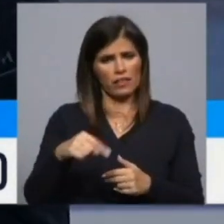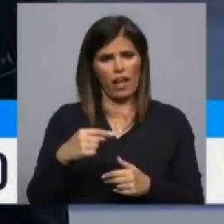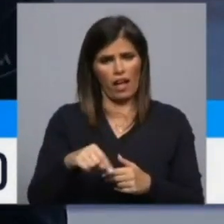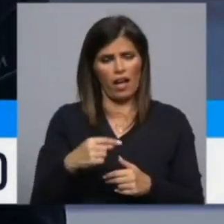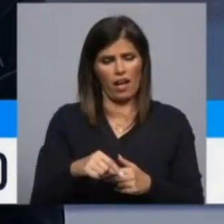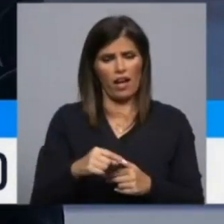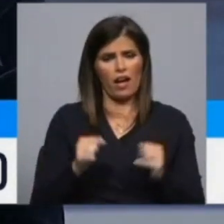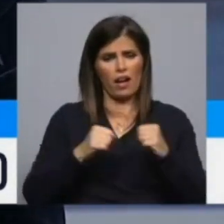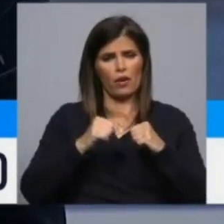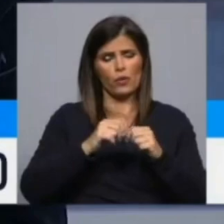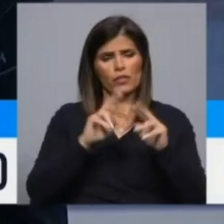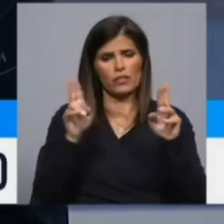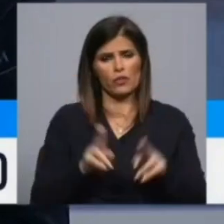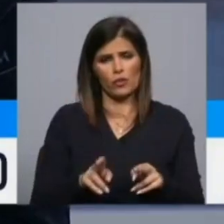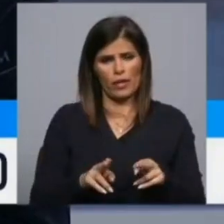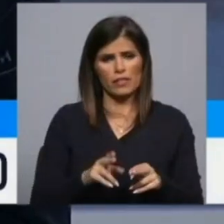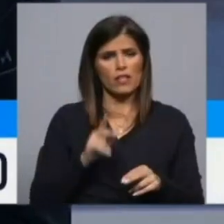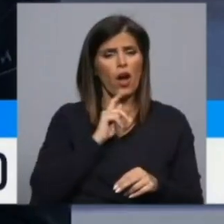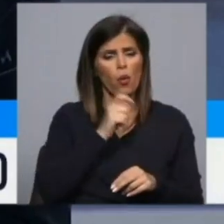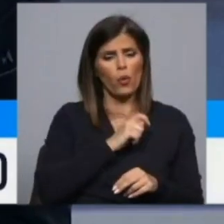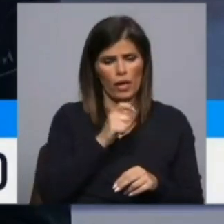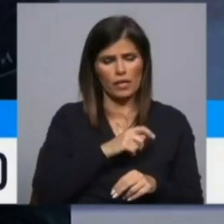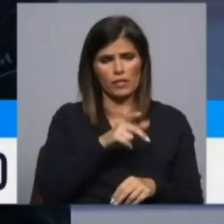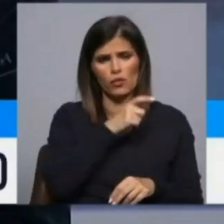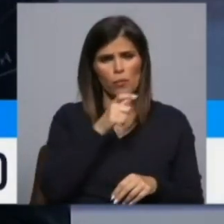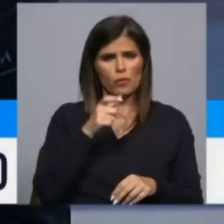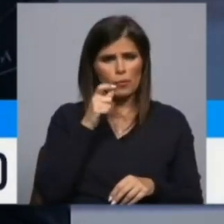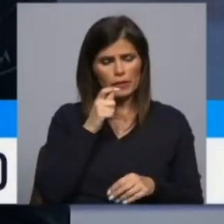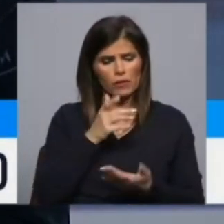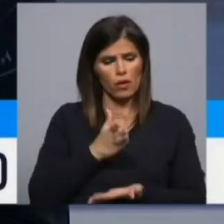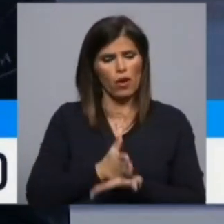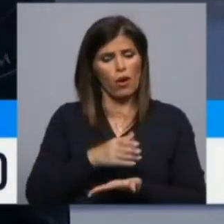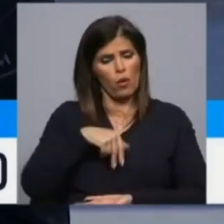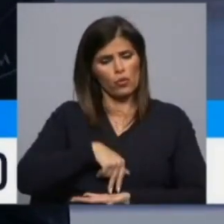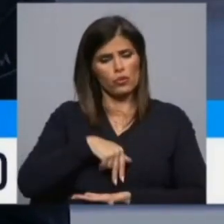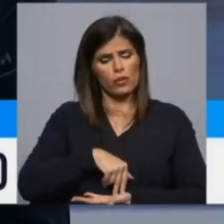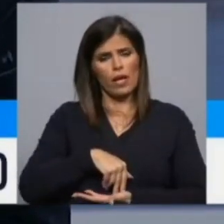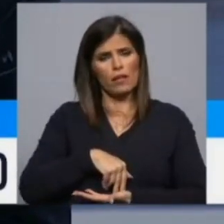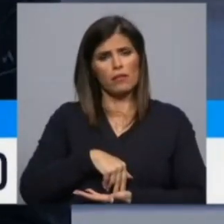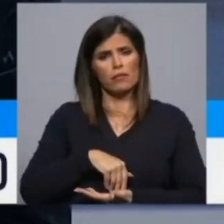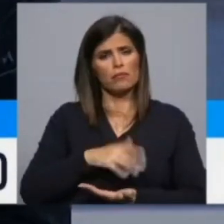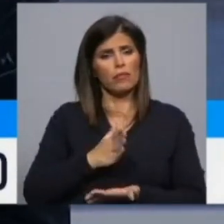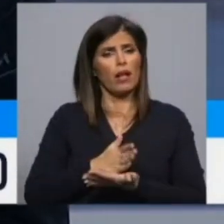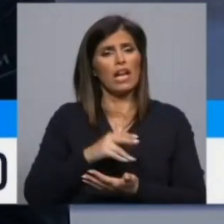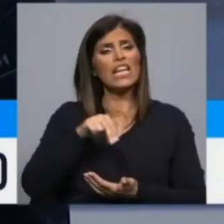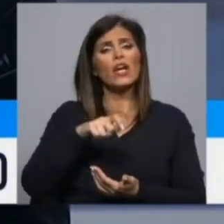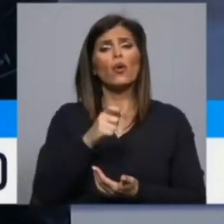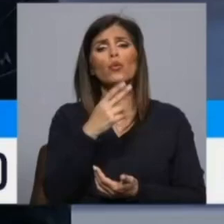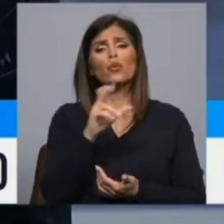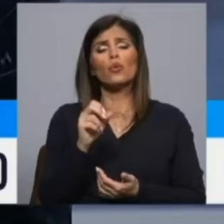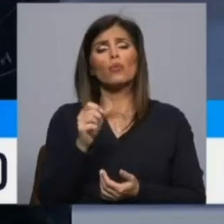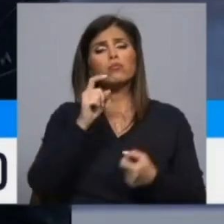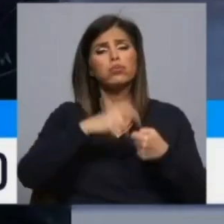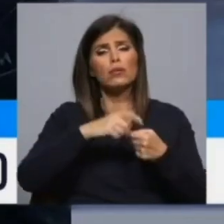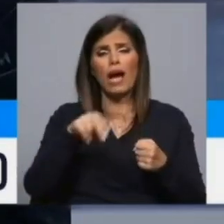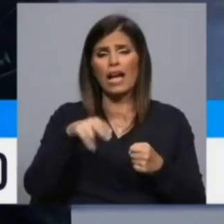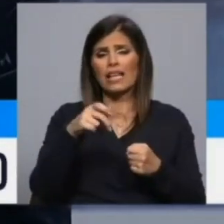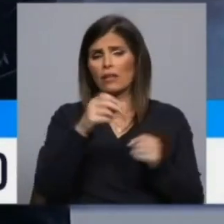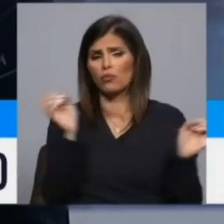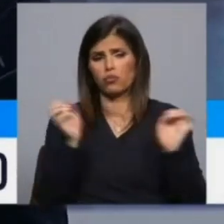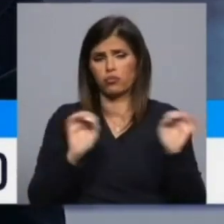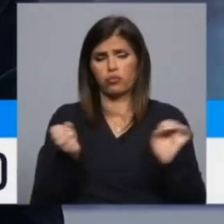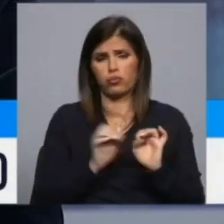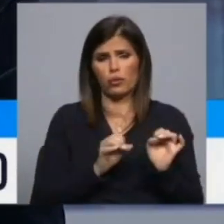em que o canal se compromete a ser um estado neutral e não aderir a Nato EA corda internacionais que tiveram